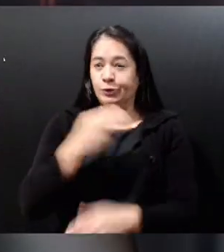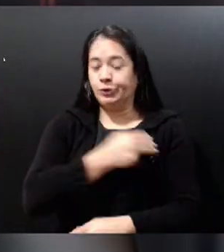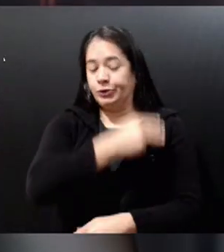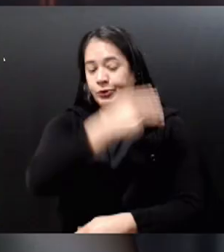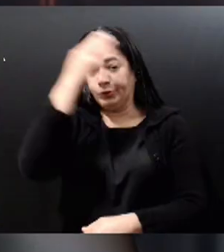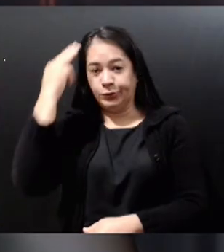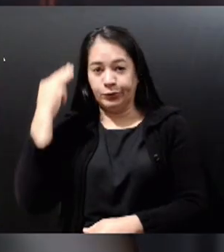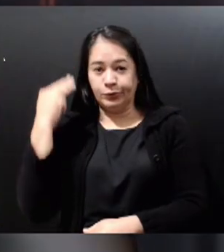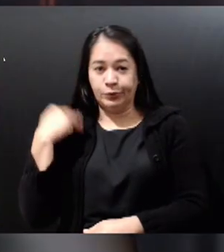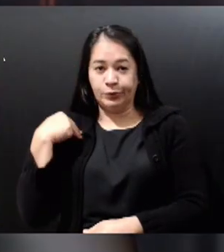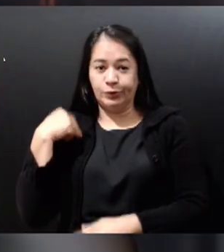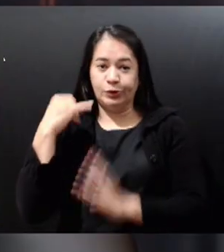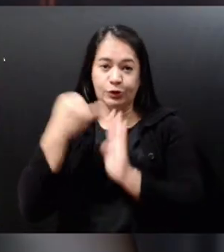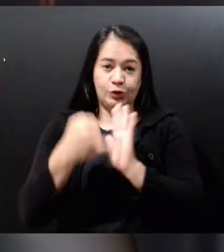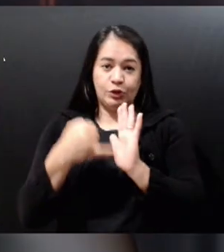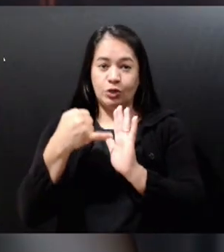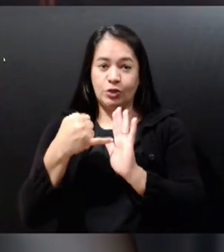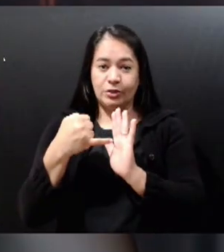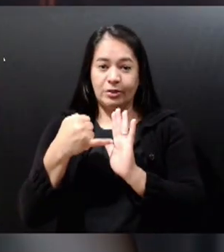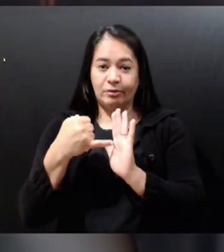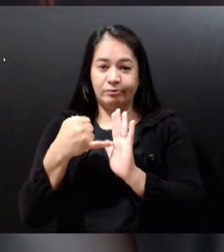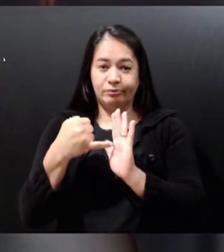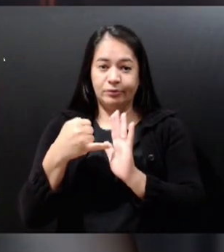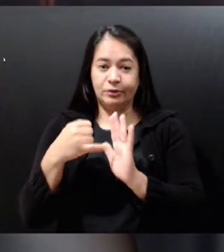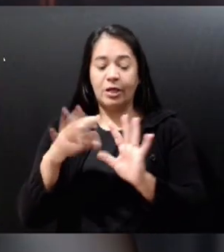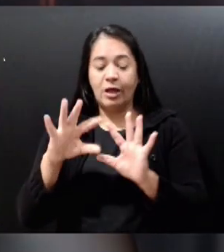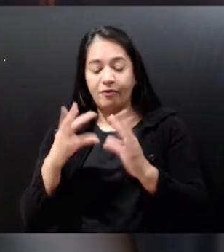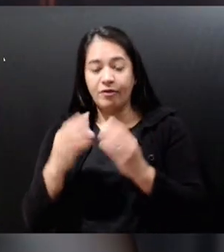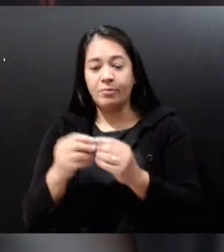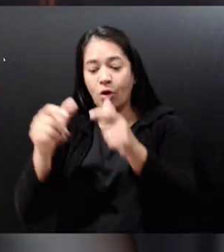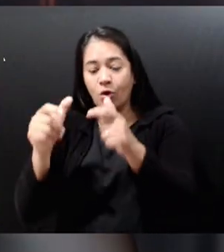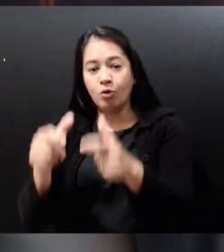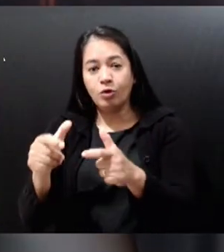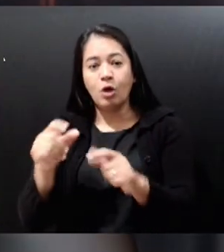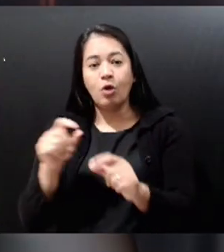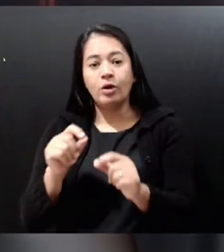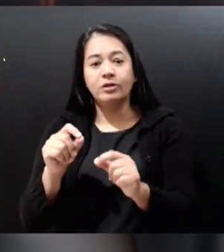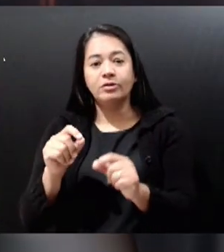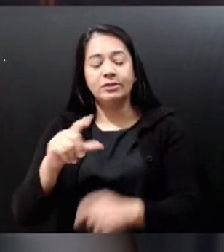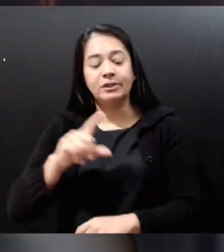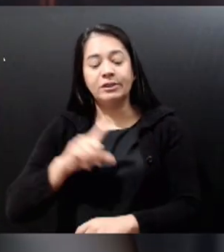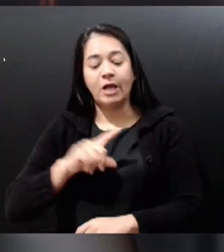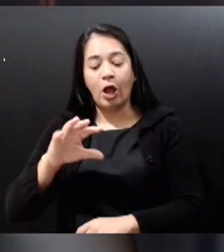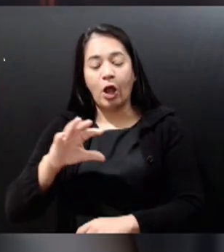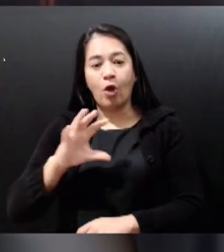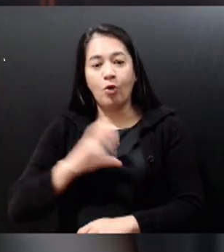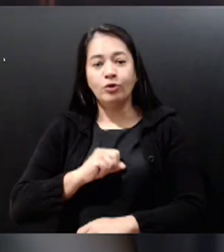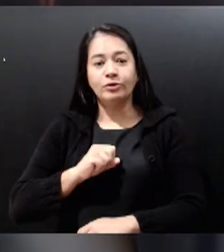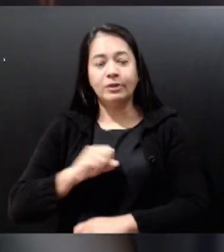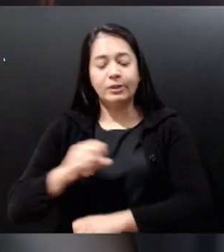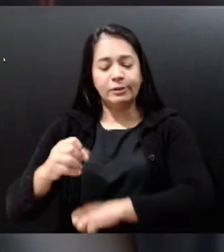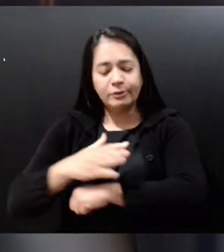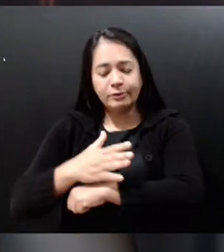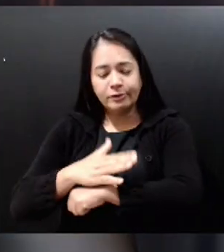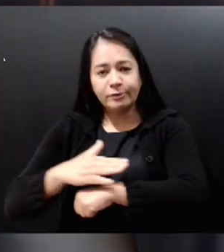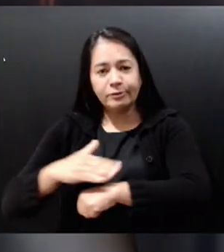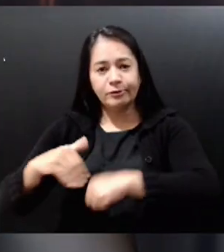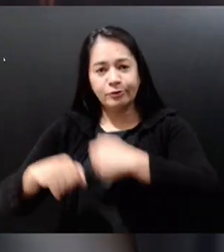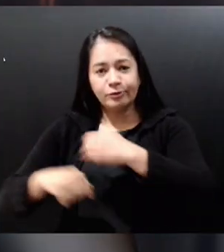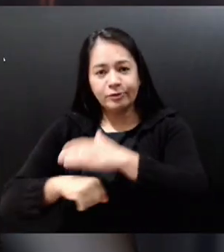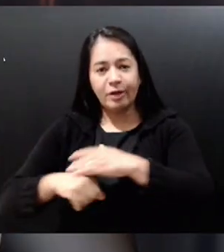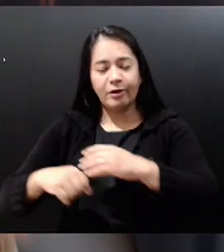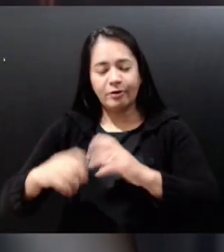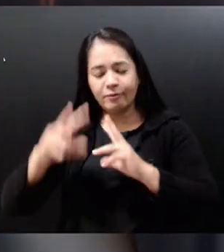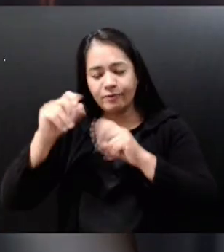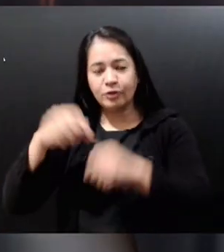que a família é o lugar onde circulam os afetos intensos. Então é o lugar onde a gente briga, né,